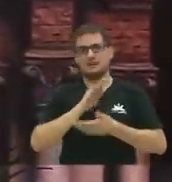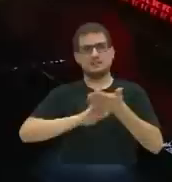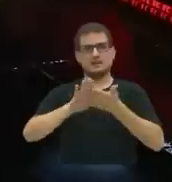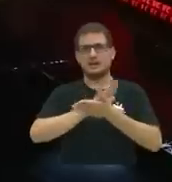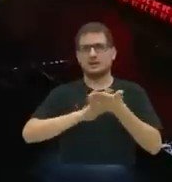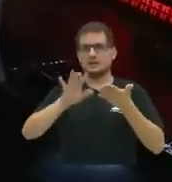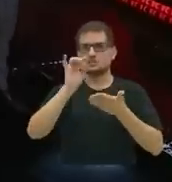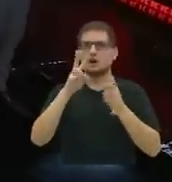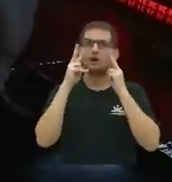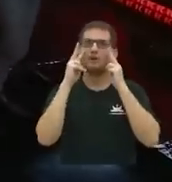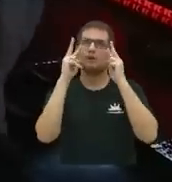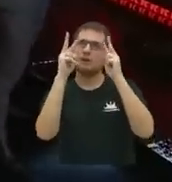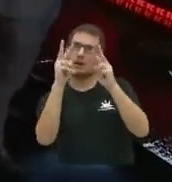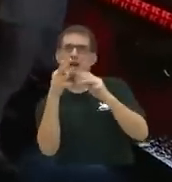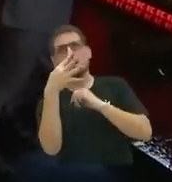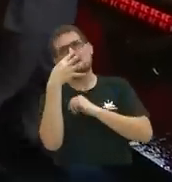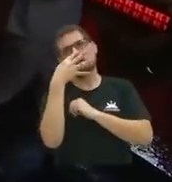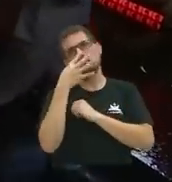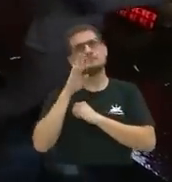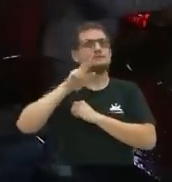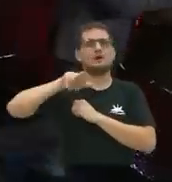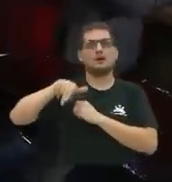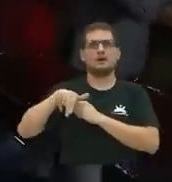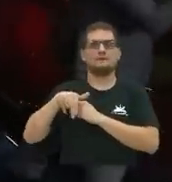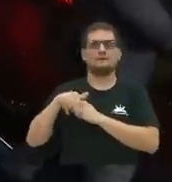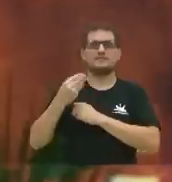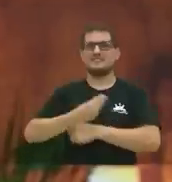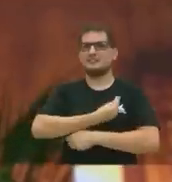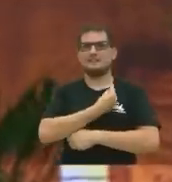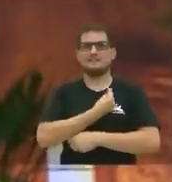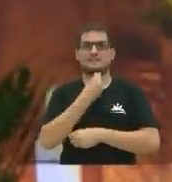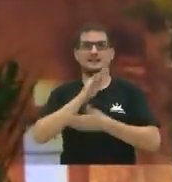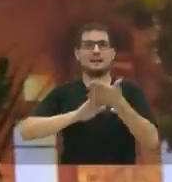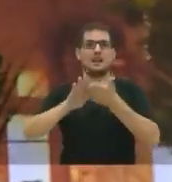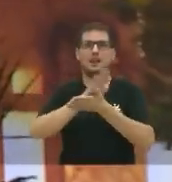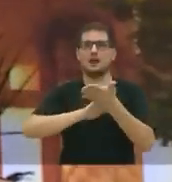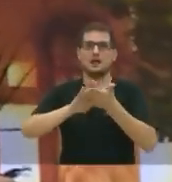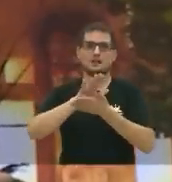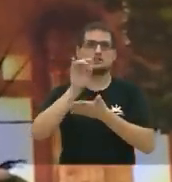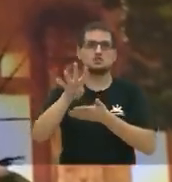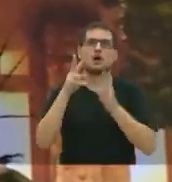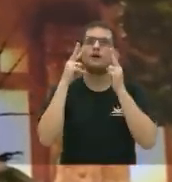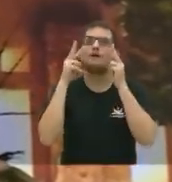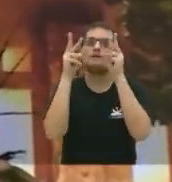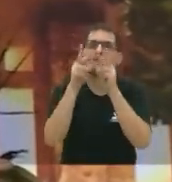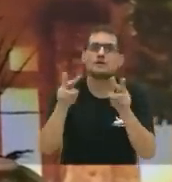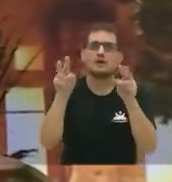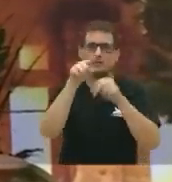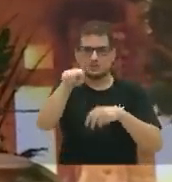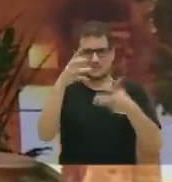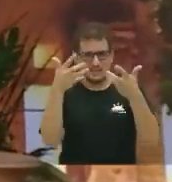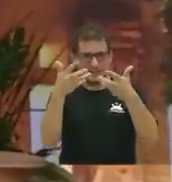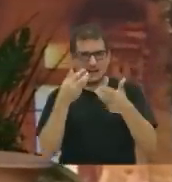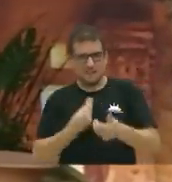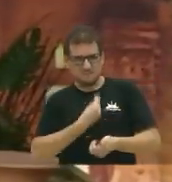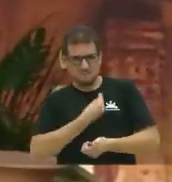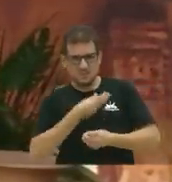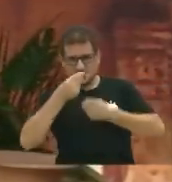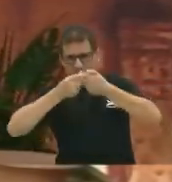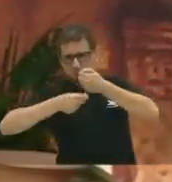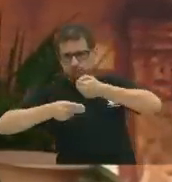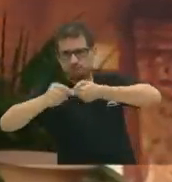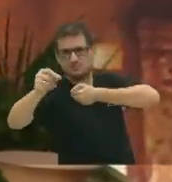Escuta, na vida ninguém é espectador. Você quer passar a tua vida de